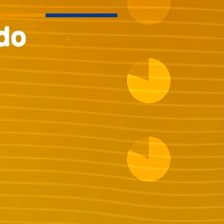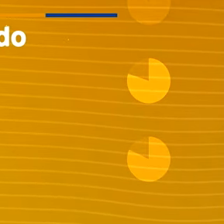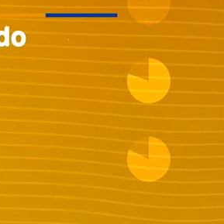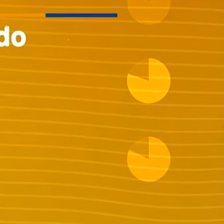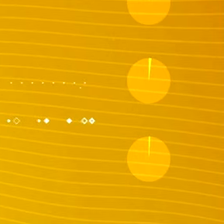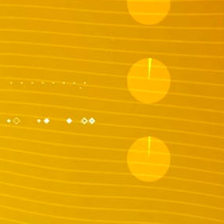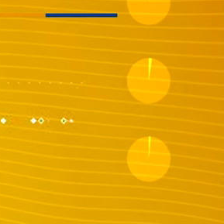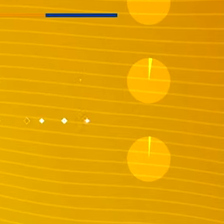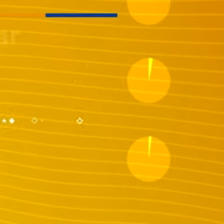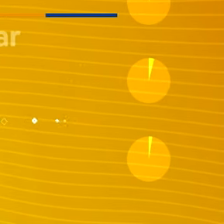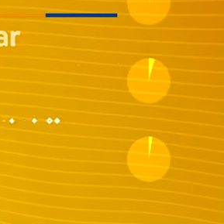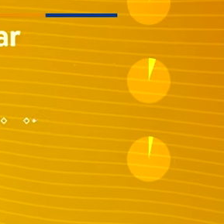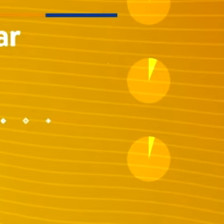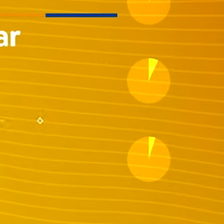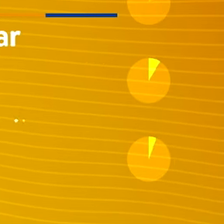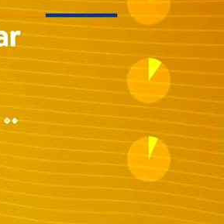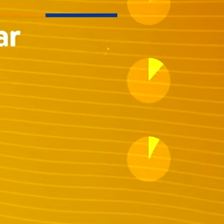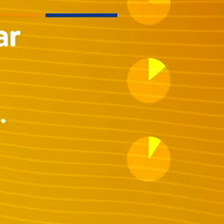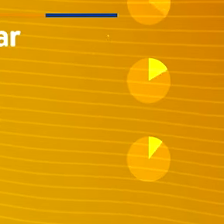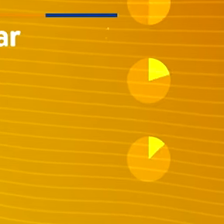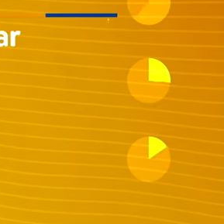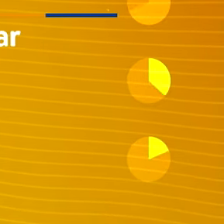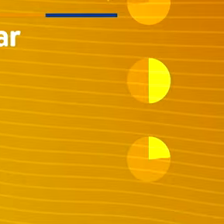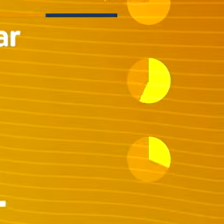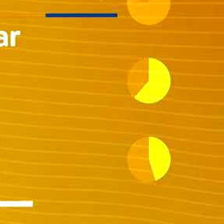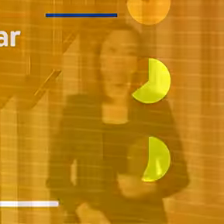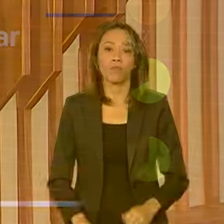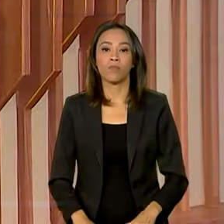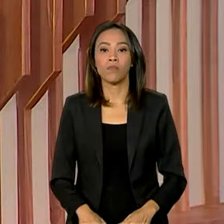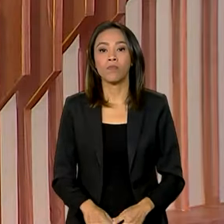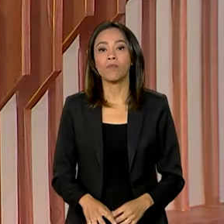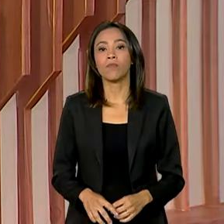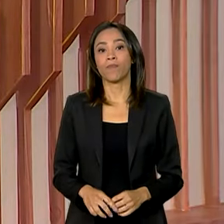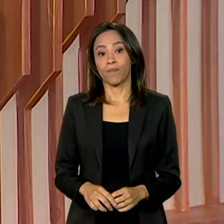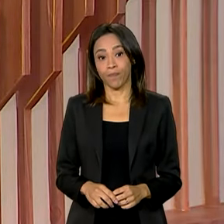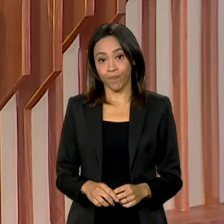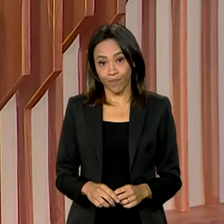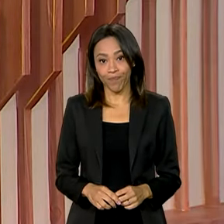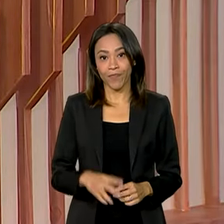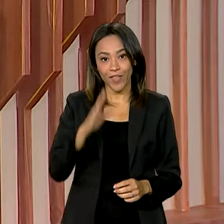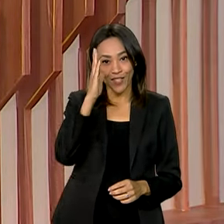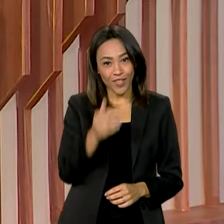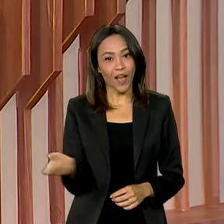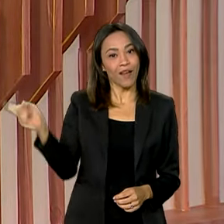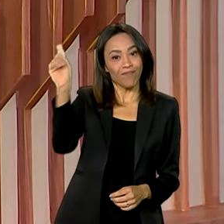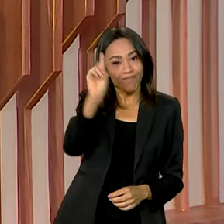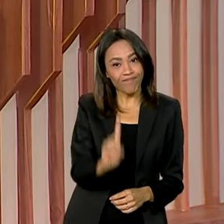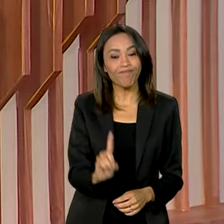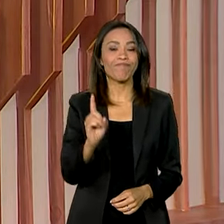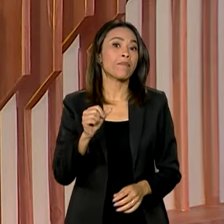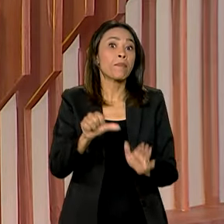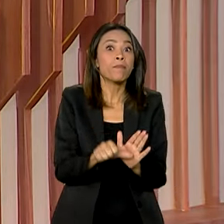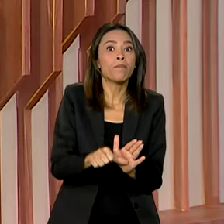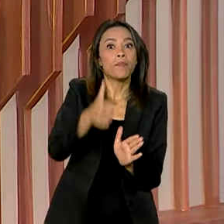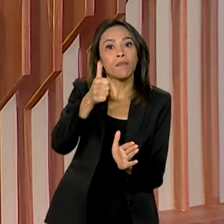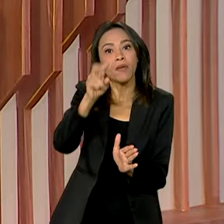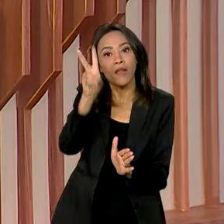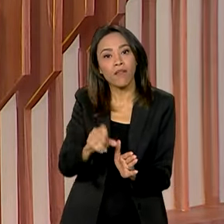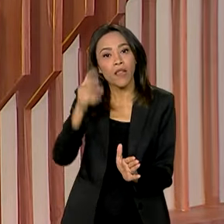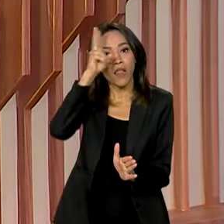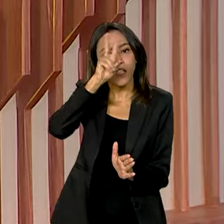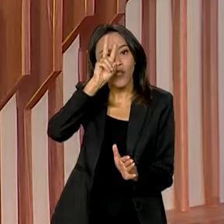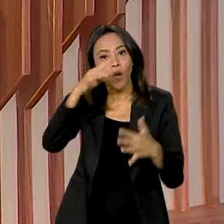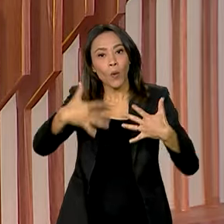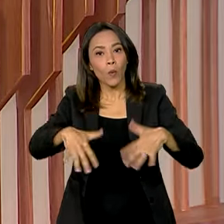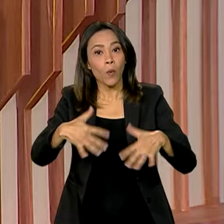Estamos de volta e pela primeira vez na